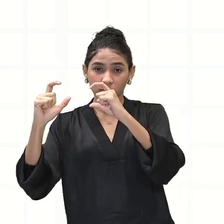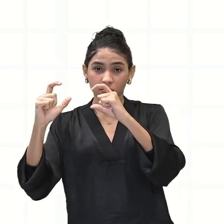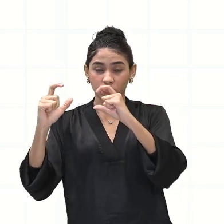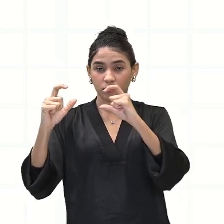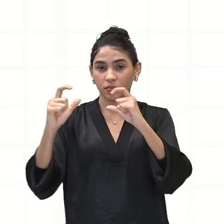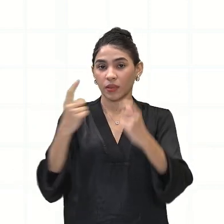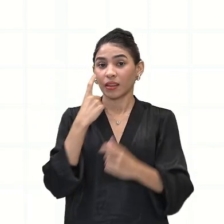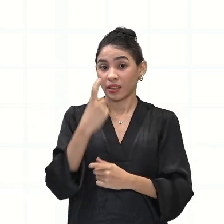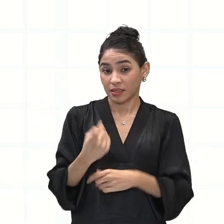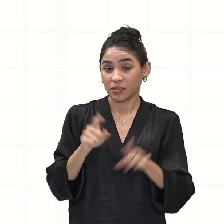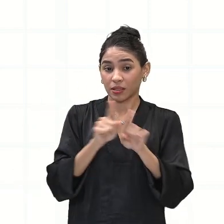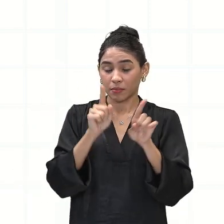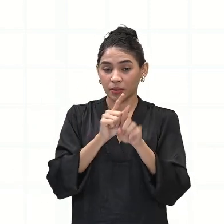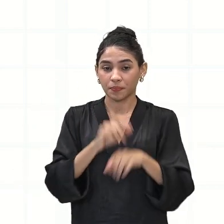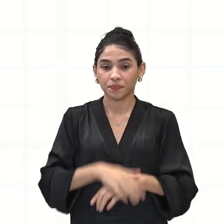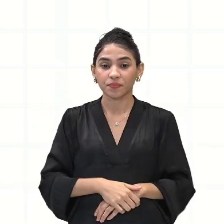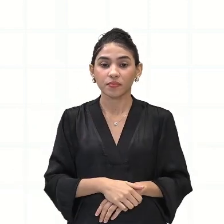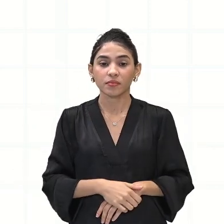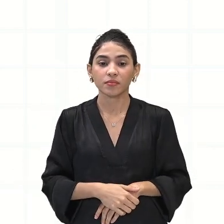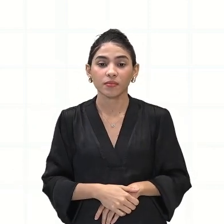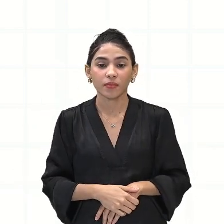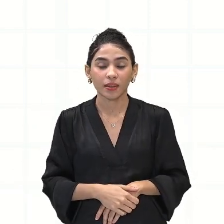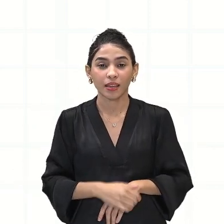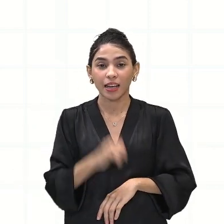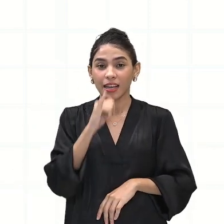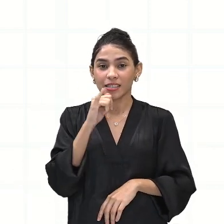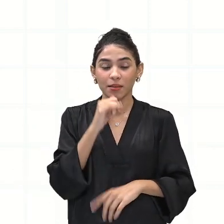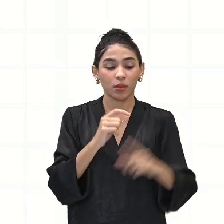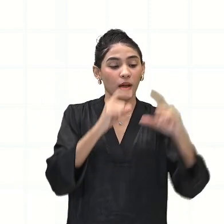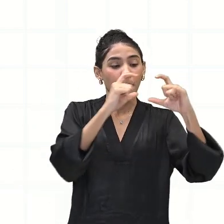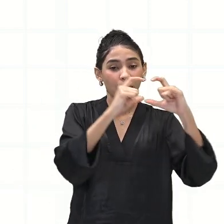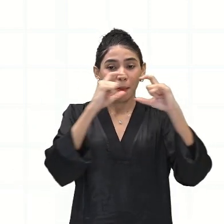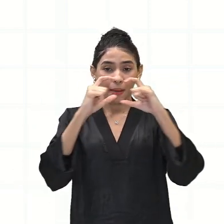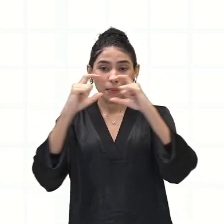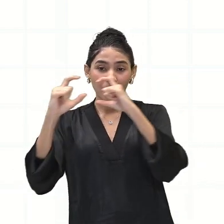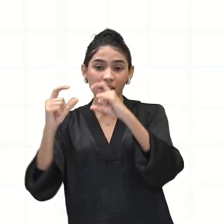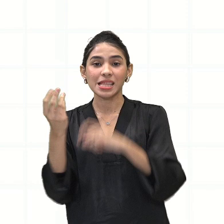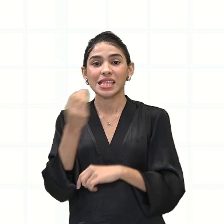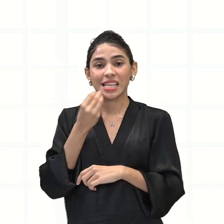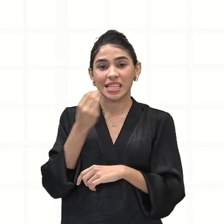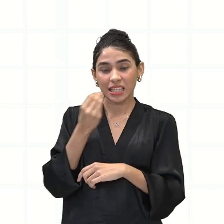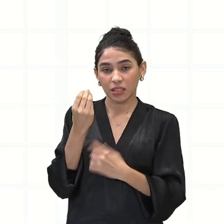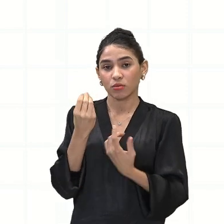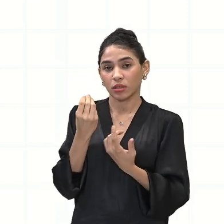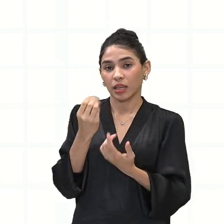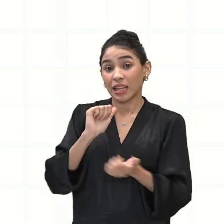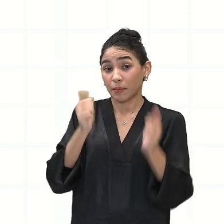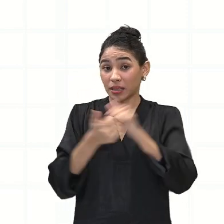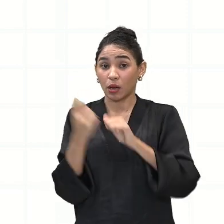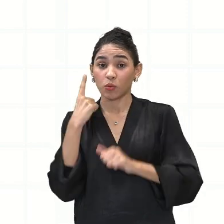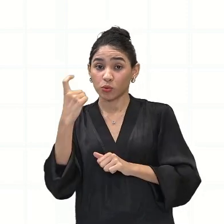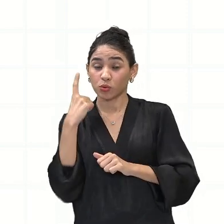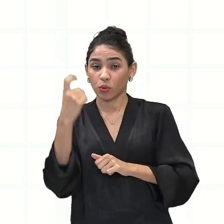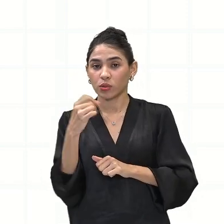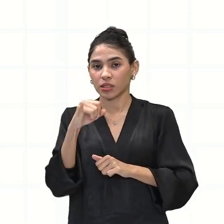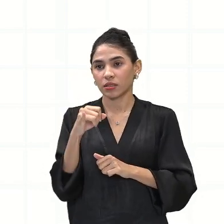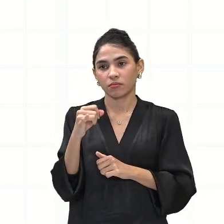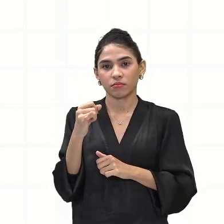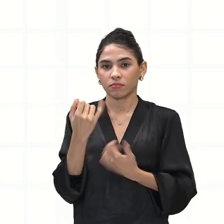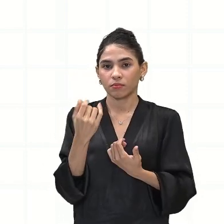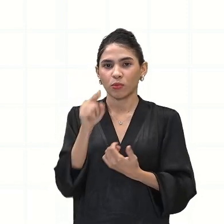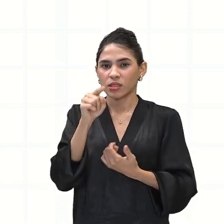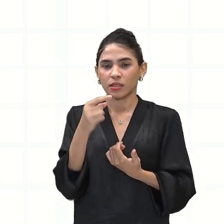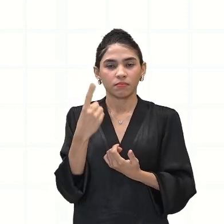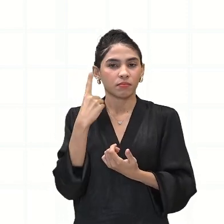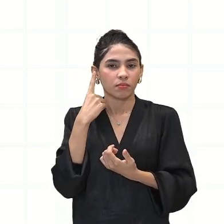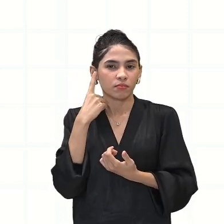bastante interessante, né? A gente tem em quadrinhos tentando reproduzir aquele som, já que você não pode ouvi-lo de forma natural,